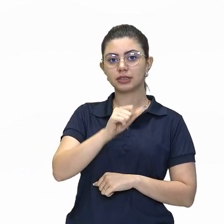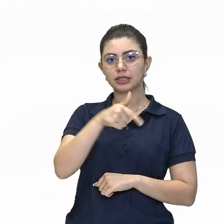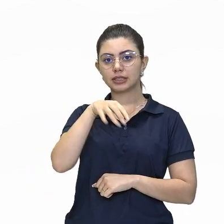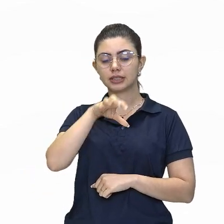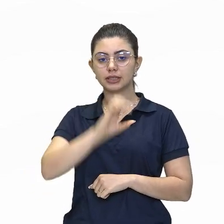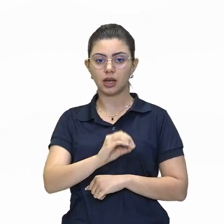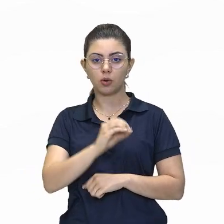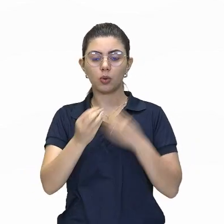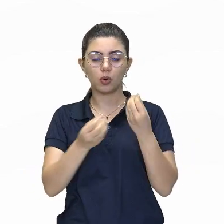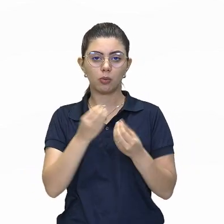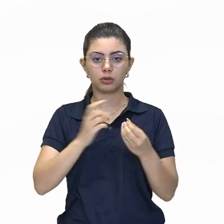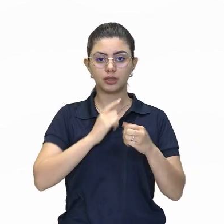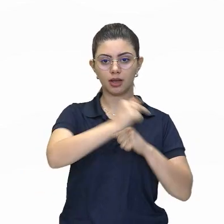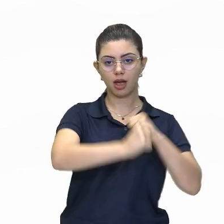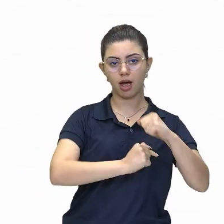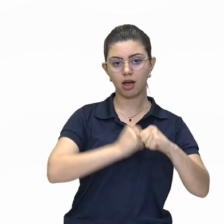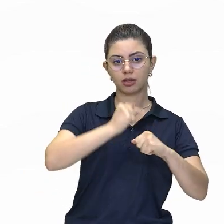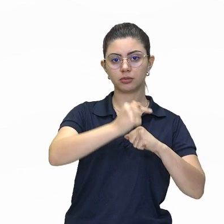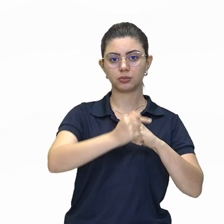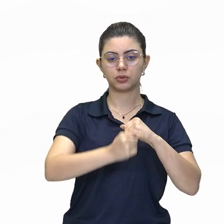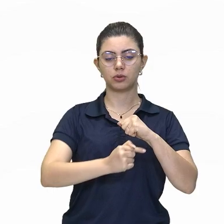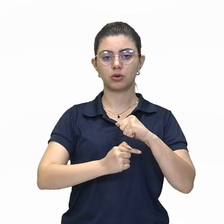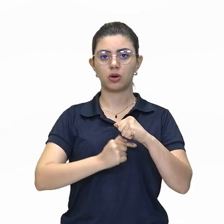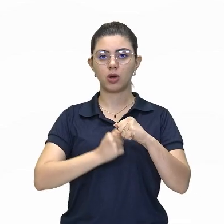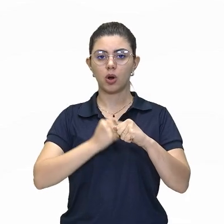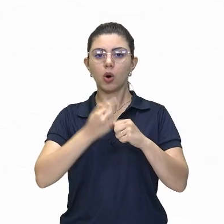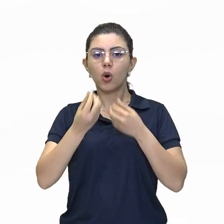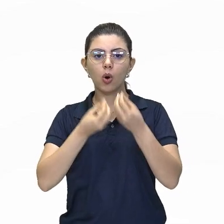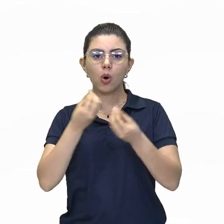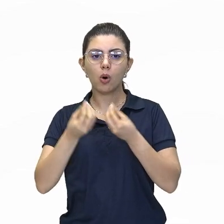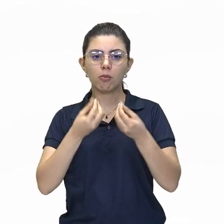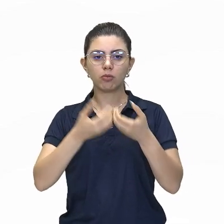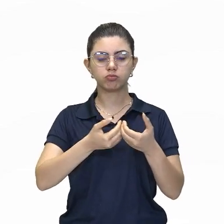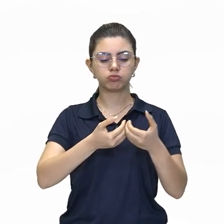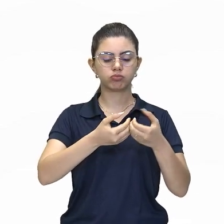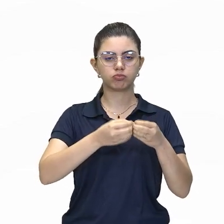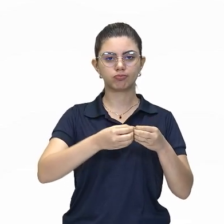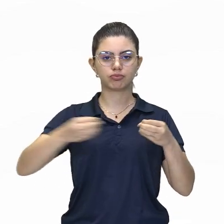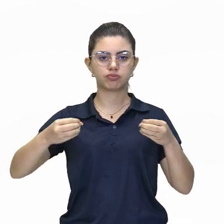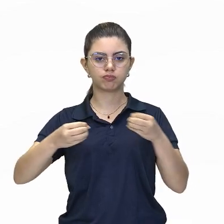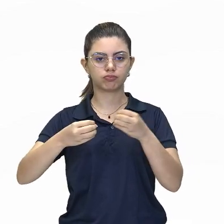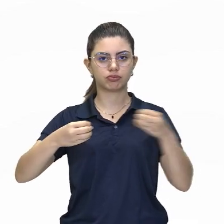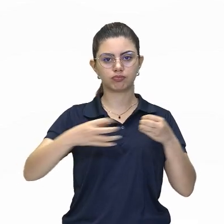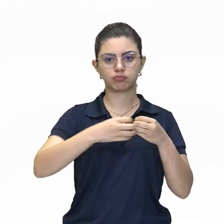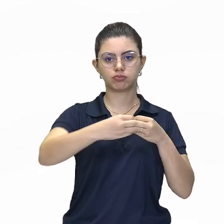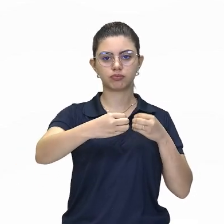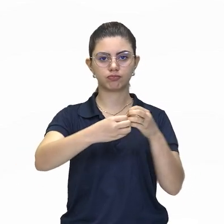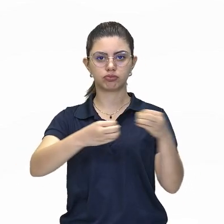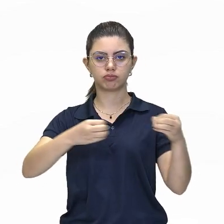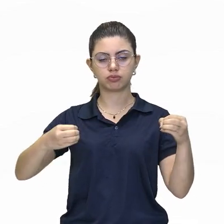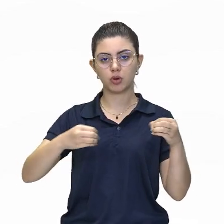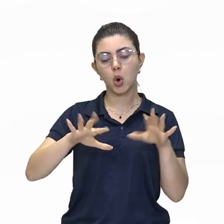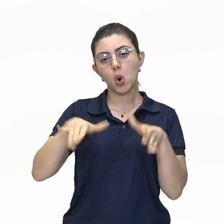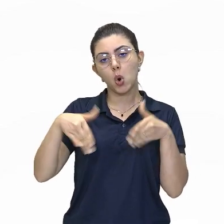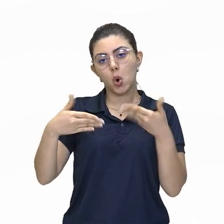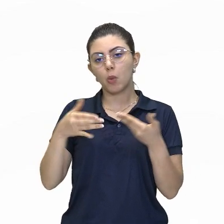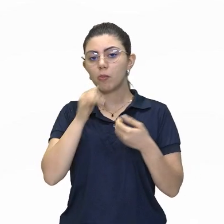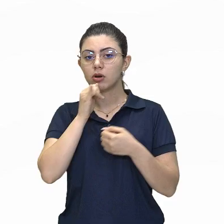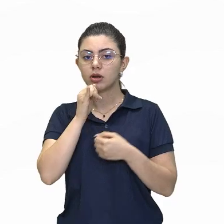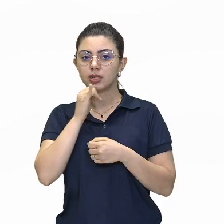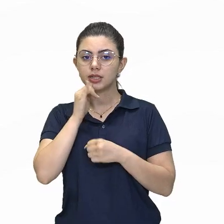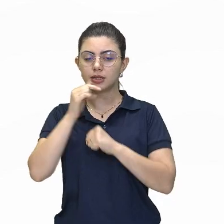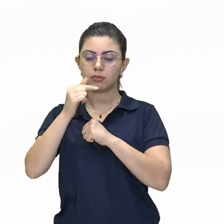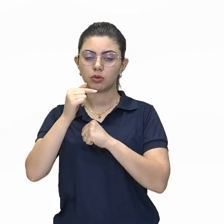núcleos dos átomos se dividem em várias partes, ou pela fusão nuclear, onde